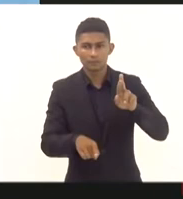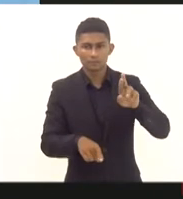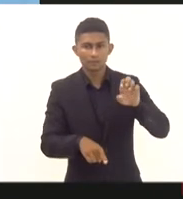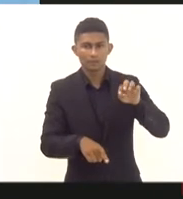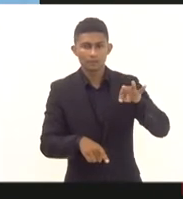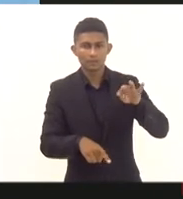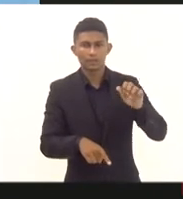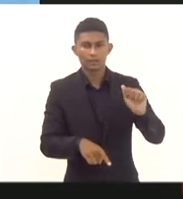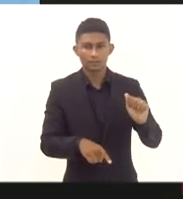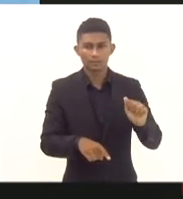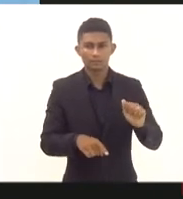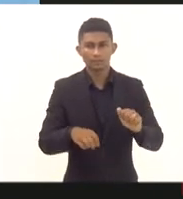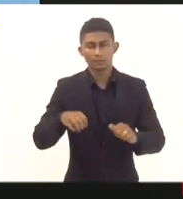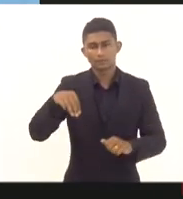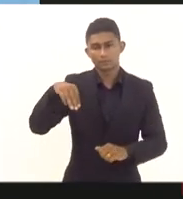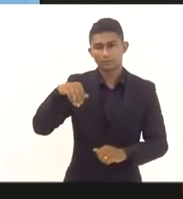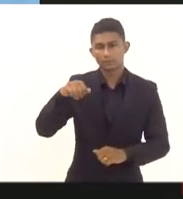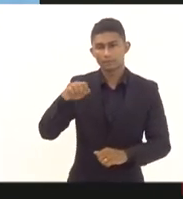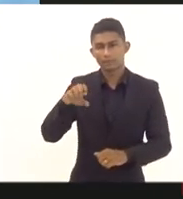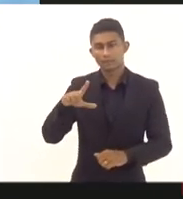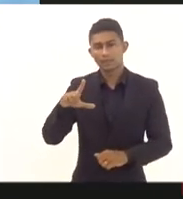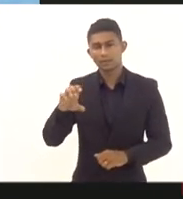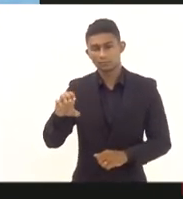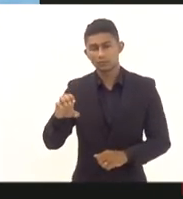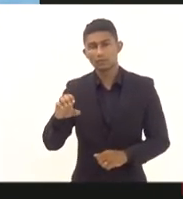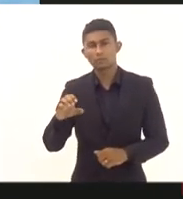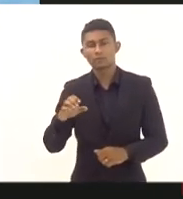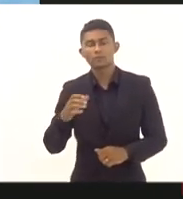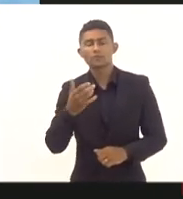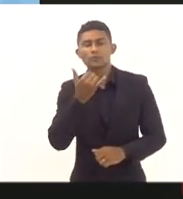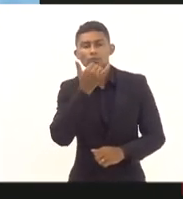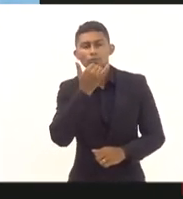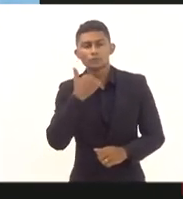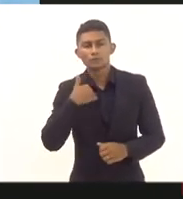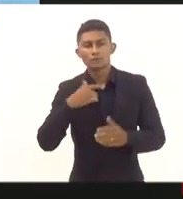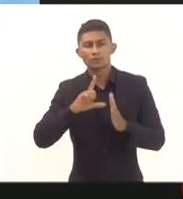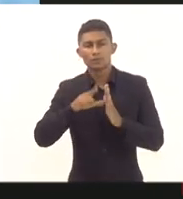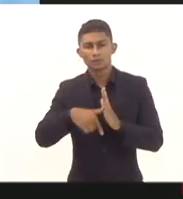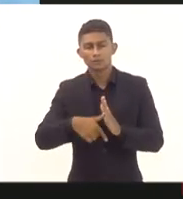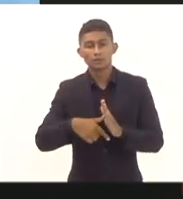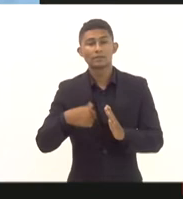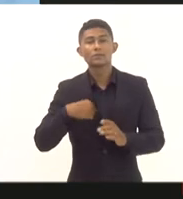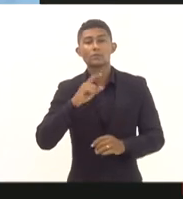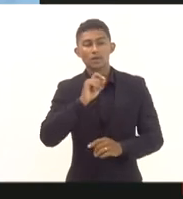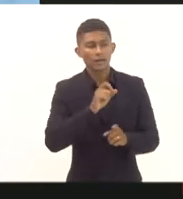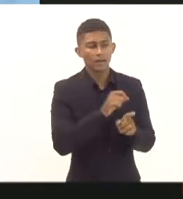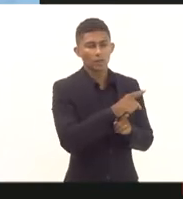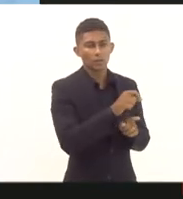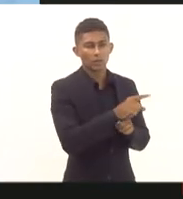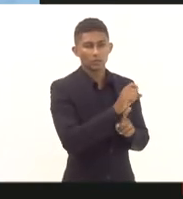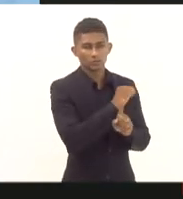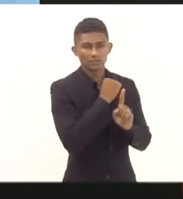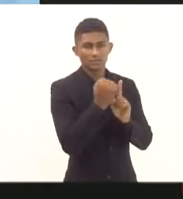Marcelo desculpa pelo nosso atraso tava cuidando do nosso social